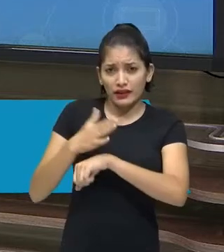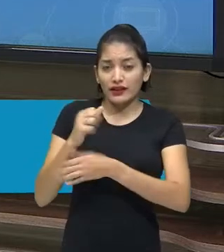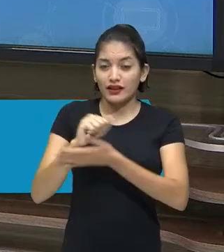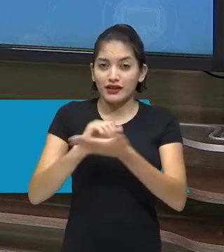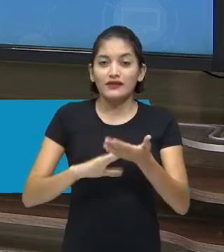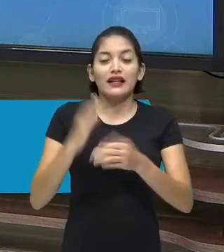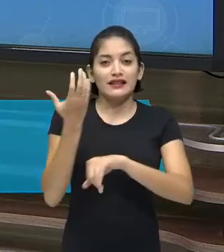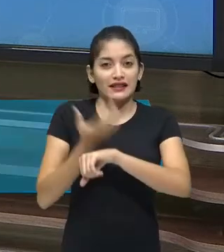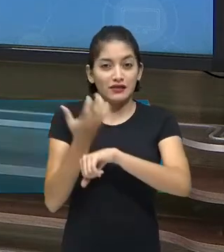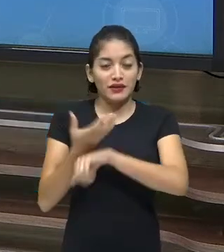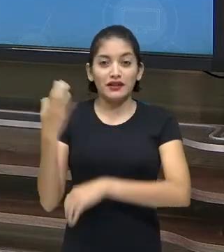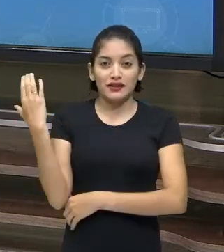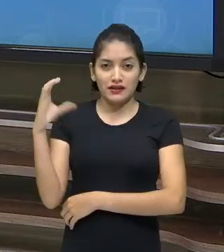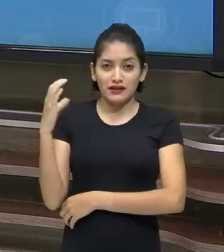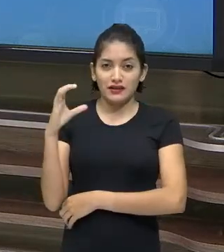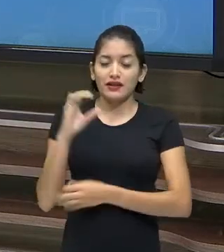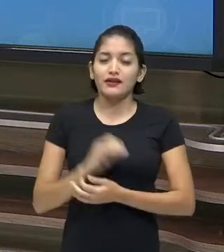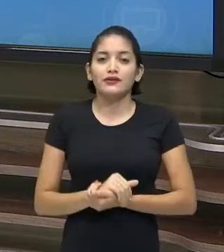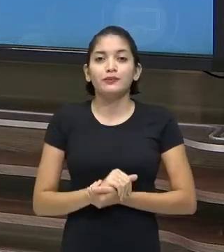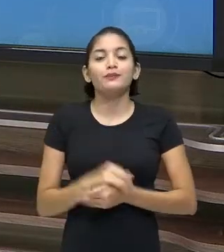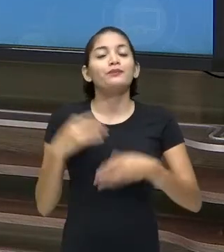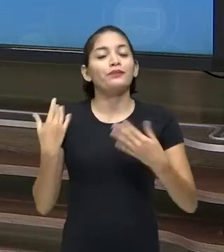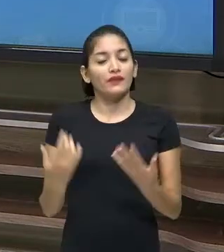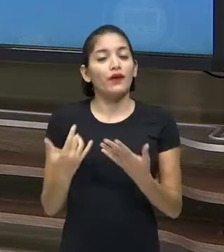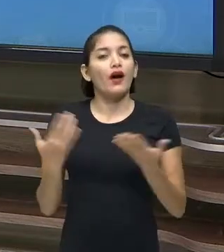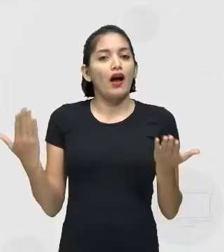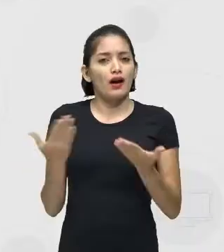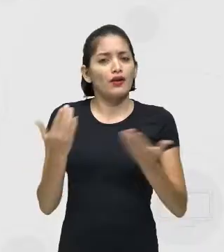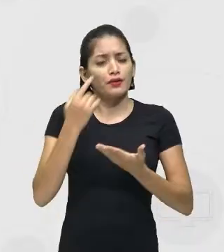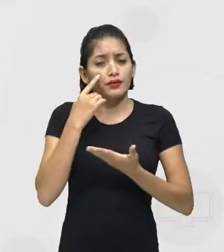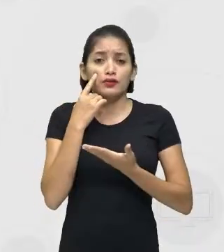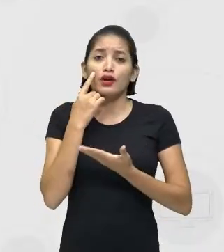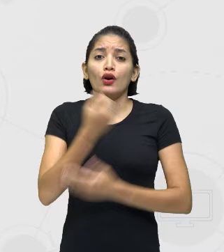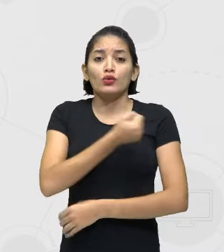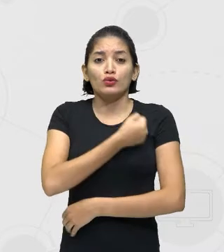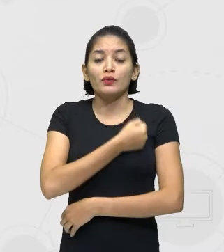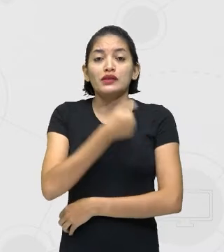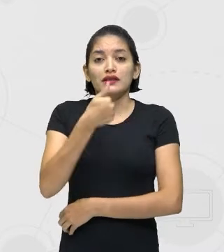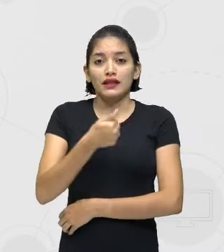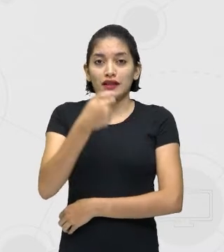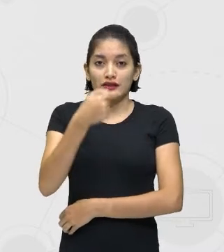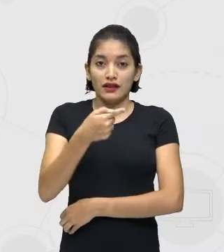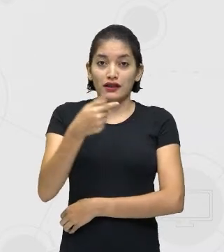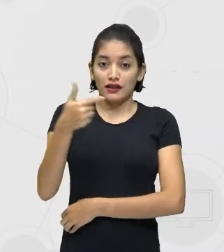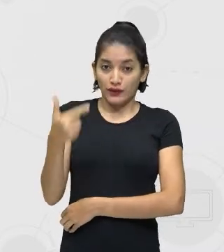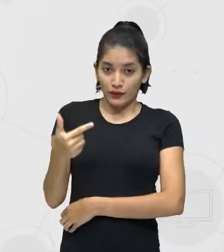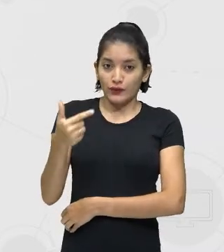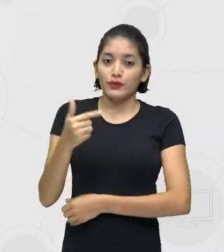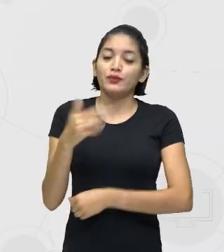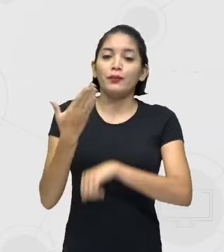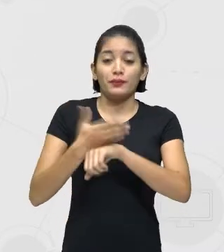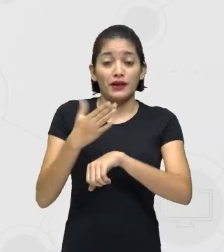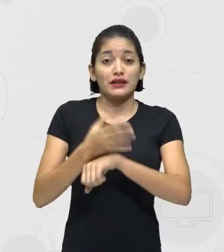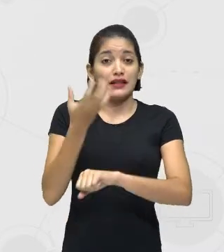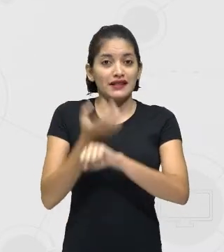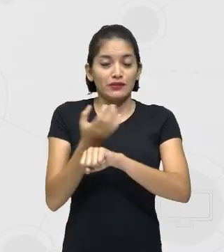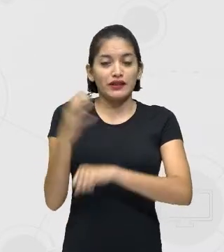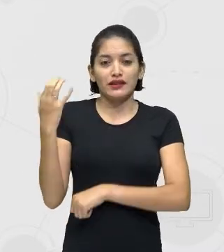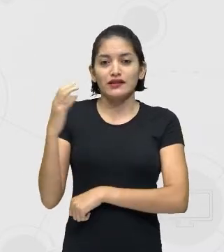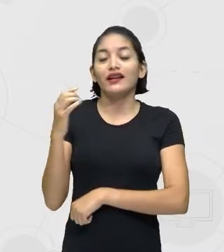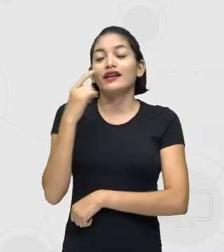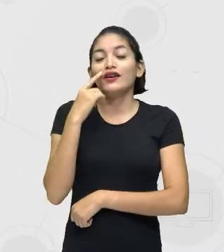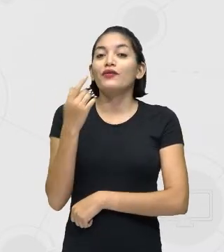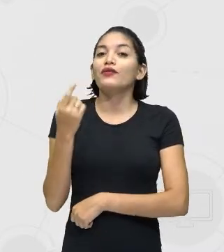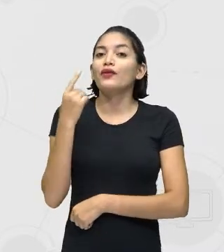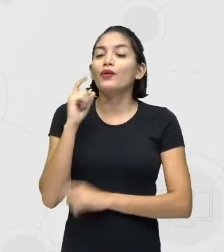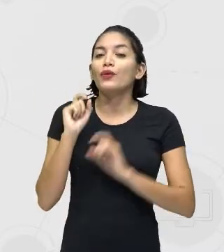de Ciências. Então vamos observar que a nossa aula é a aula 172, Praticando de Ciências, e